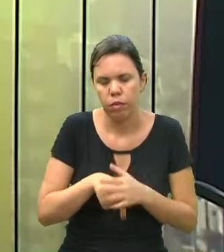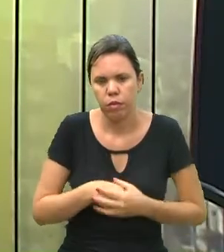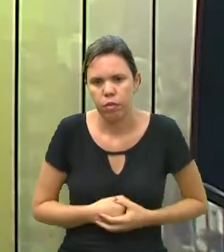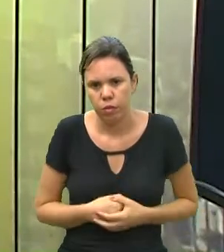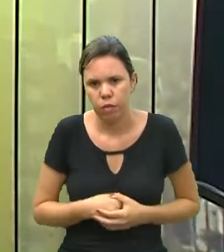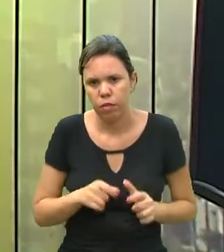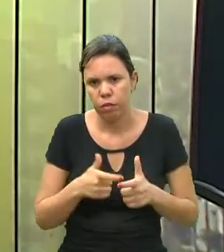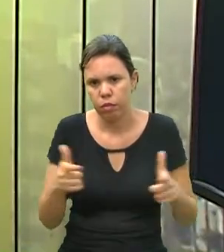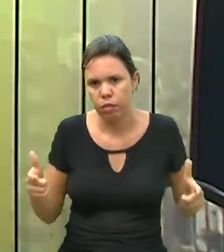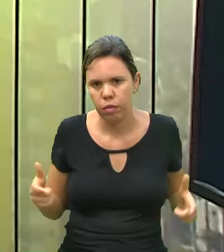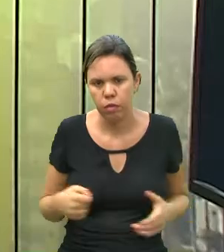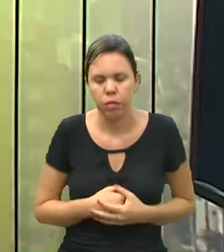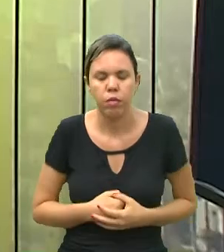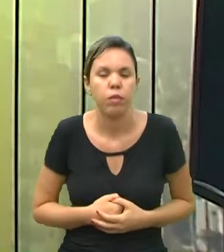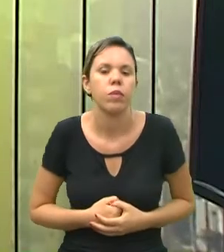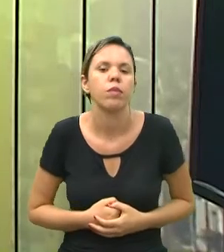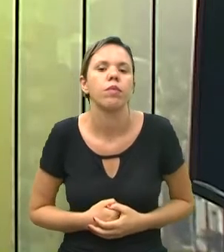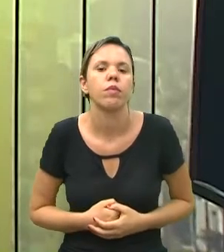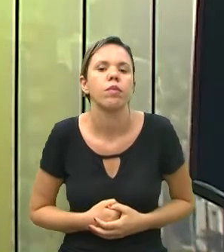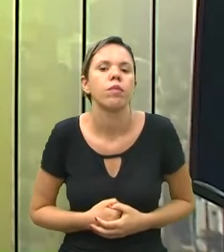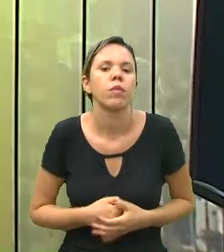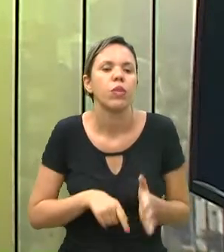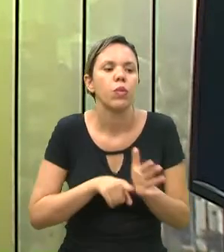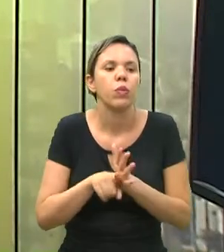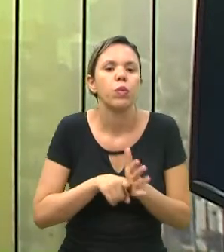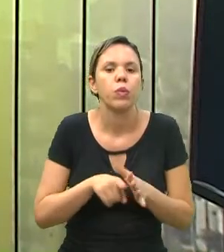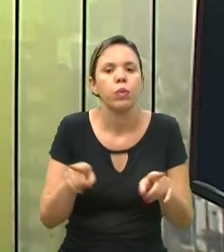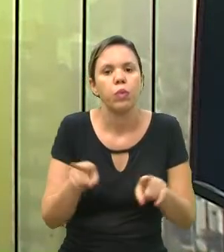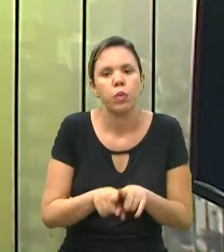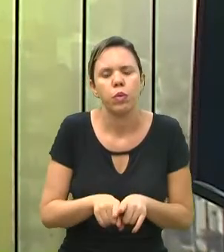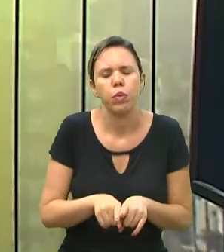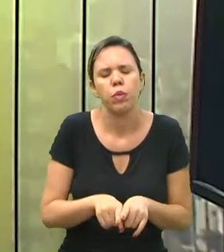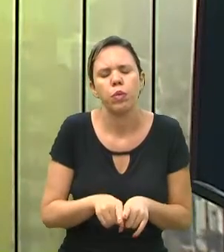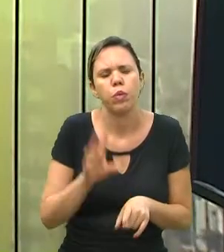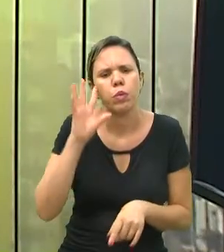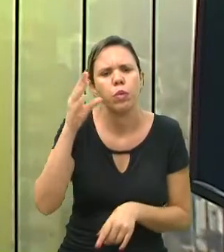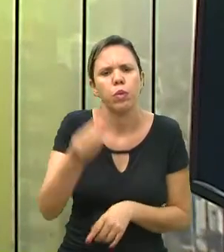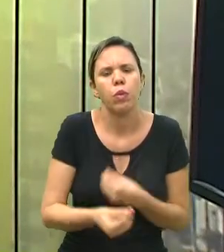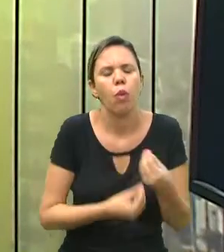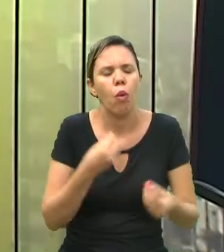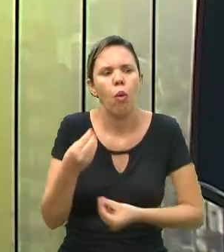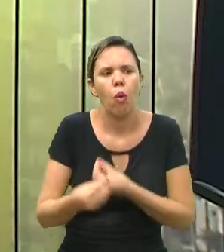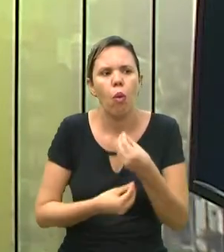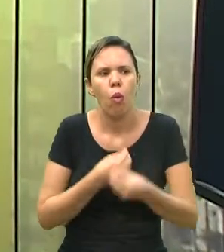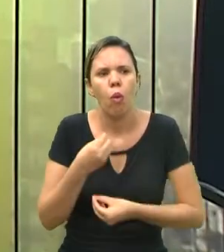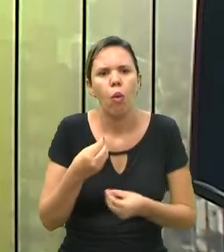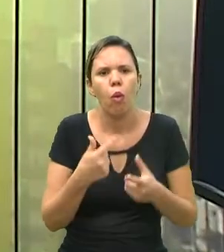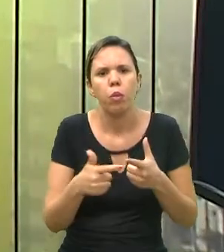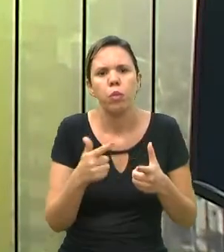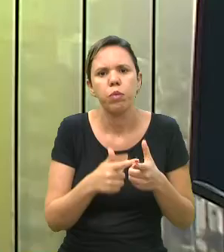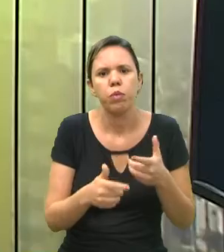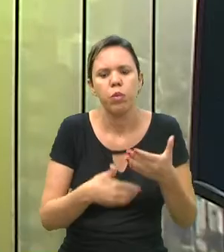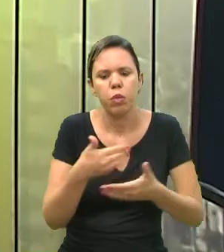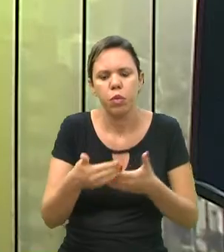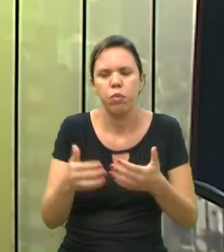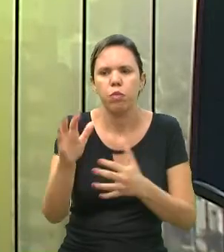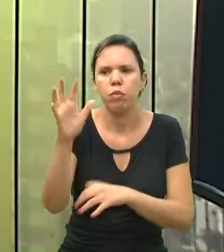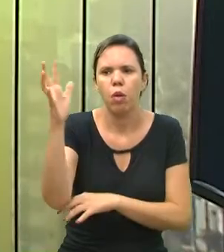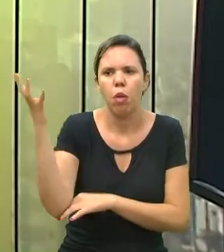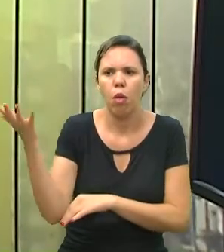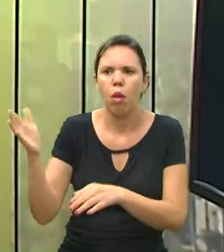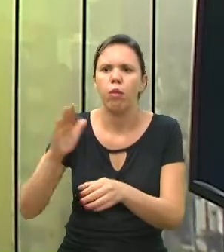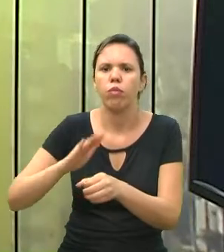ela abrange um pouco, né, esse estudo também para entender como essas fragmentações